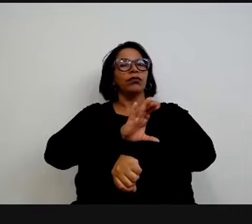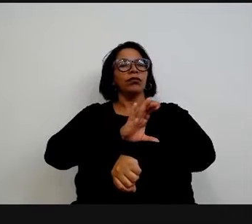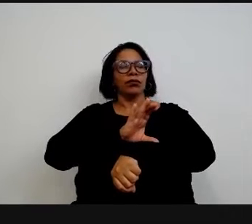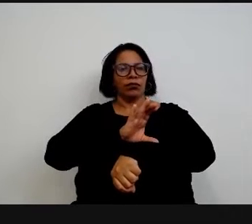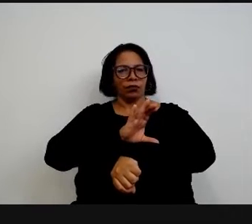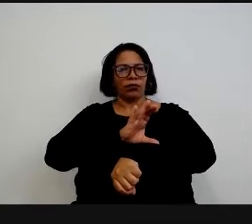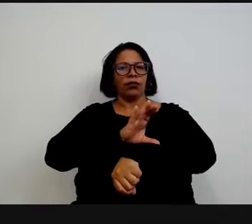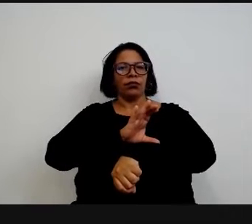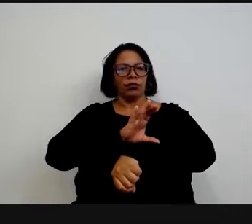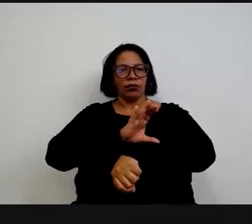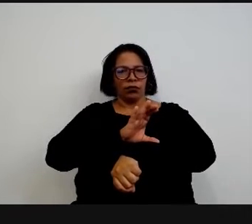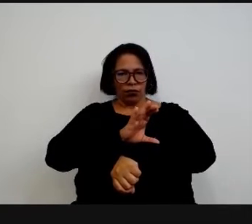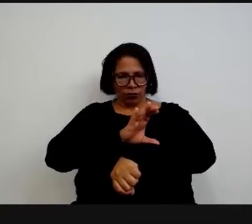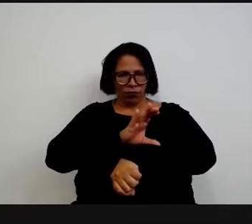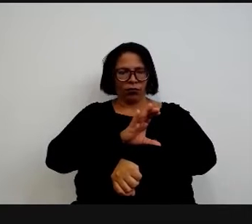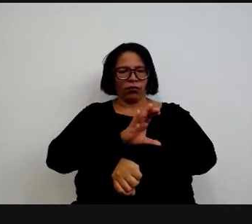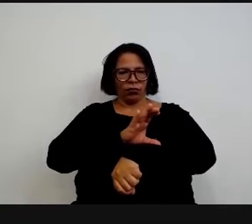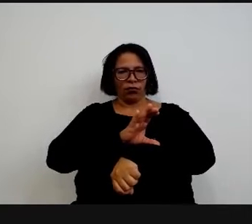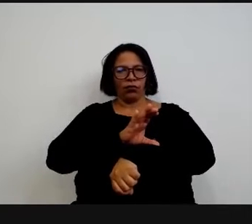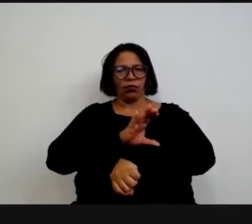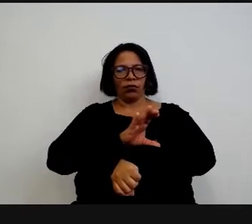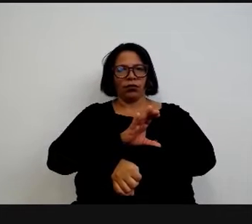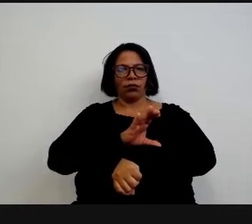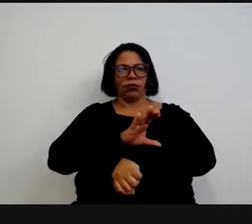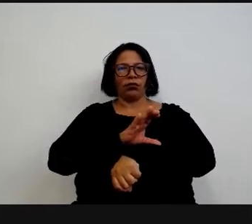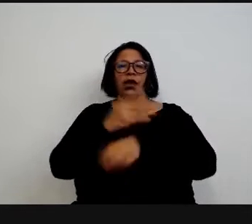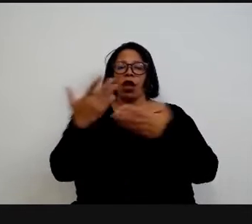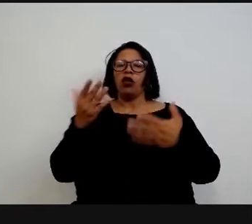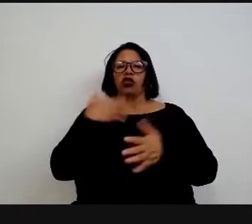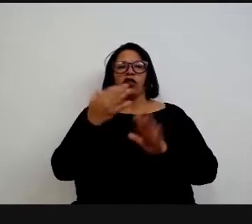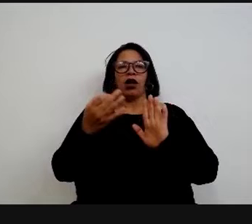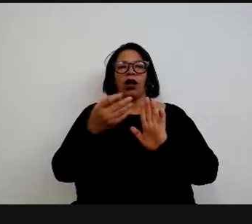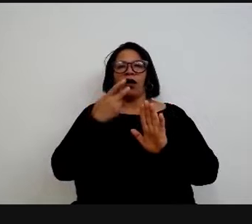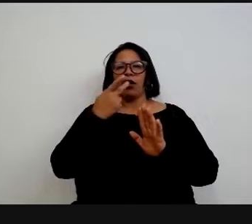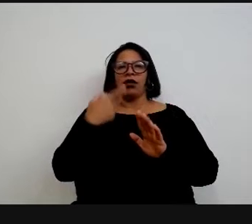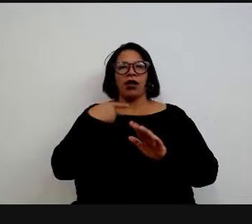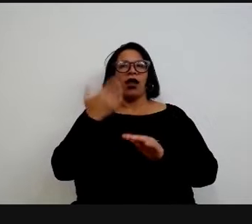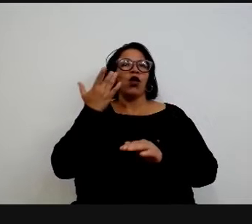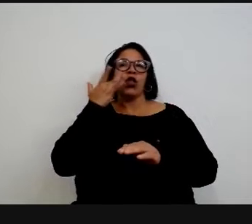Né? Vai trazer novidades? Pois é, estou te dando a deixa, nem